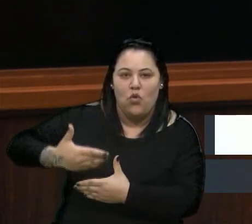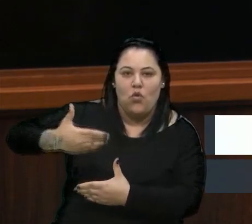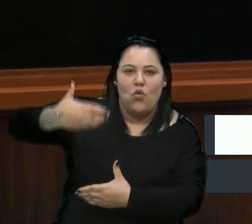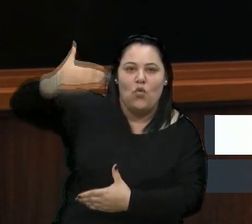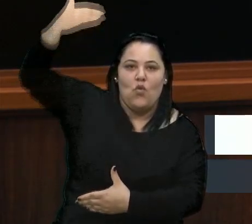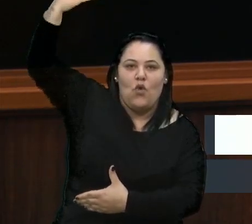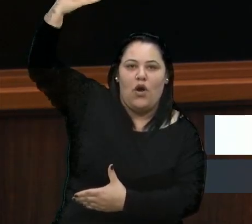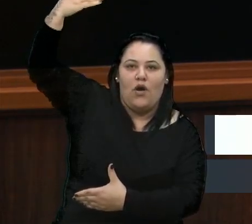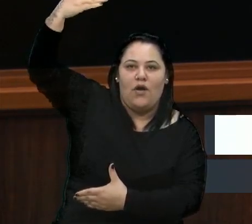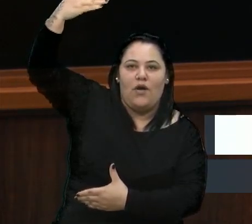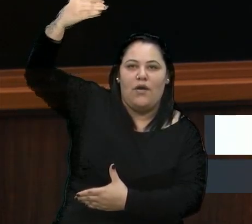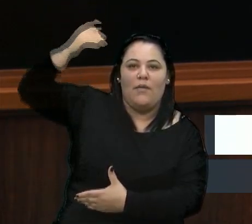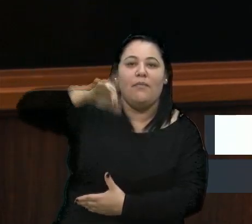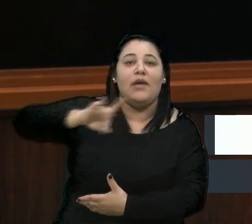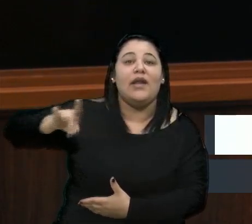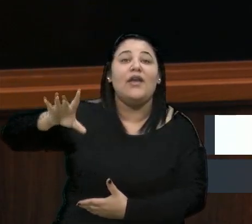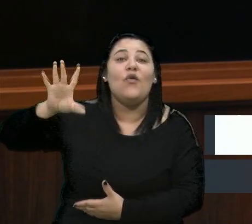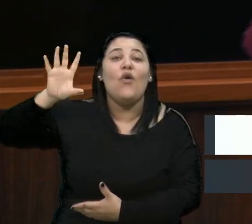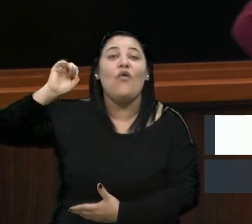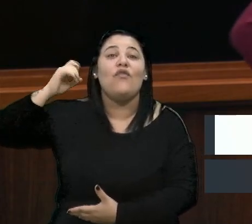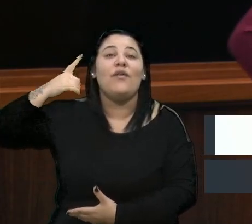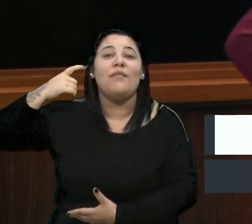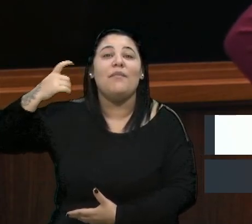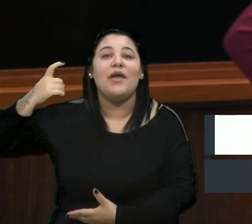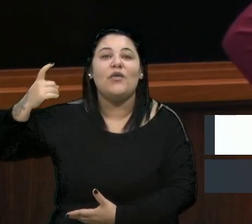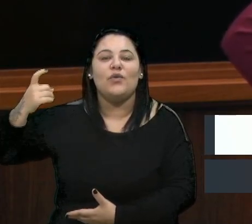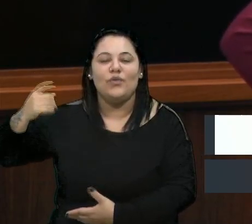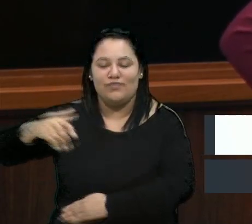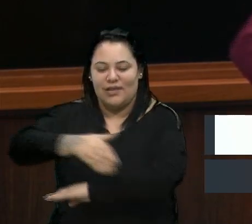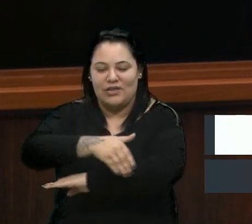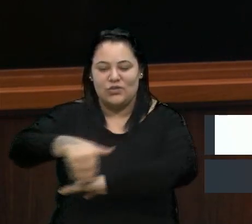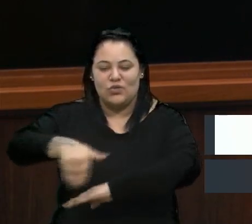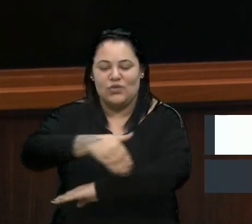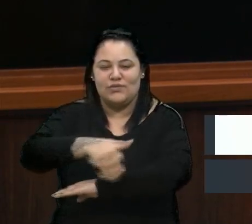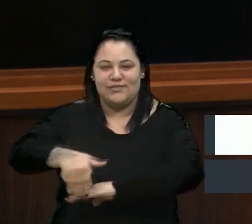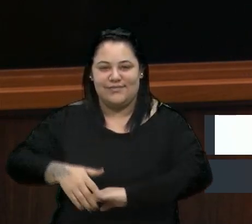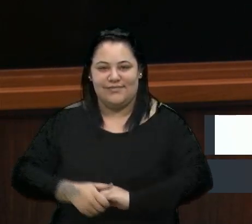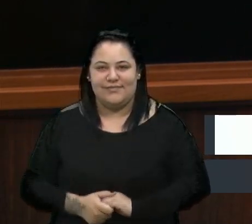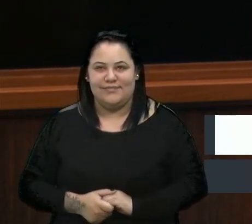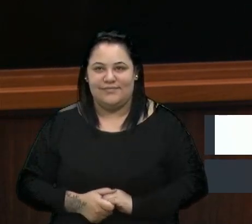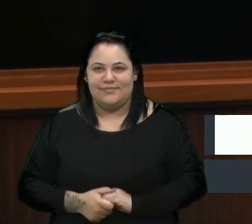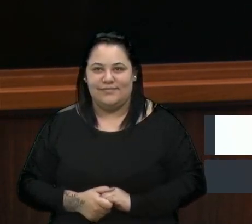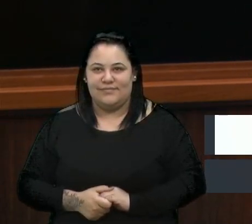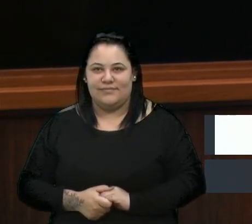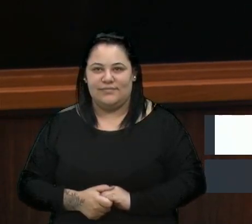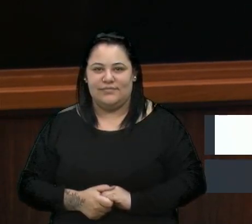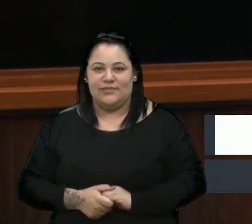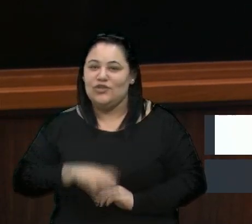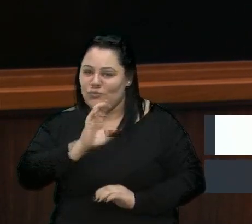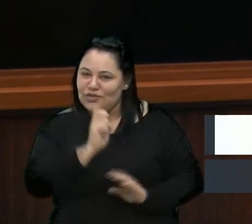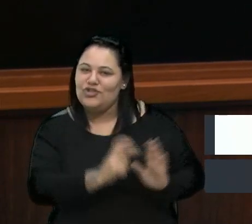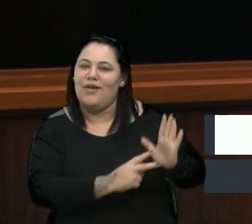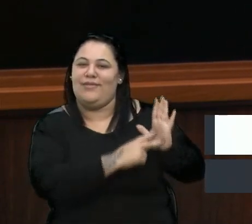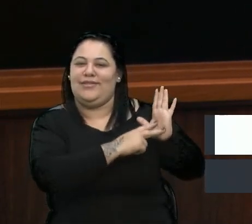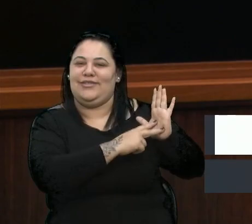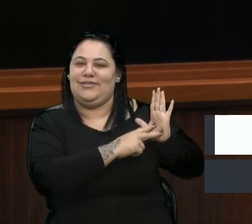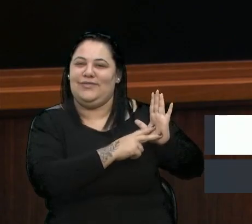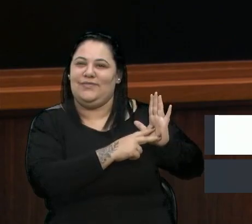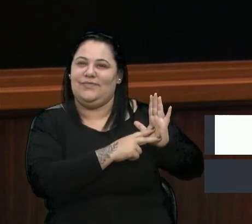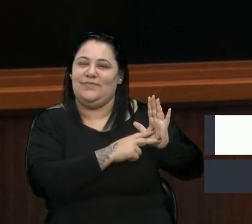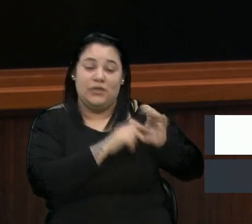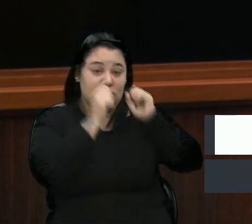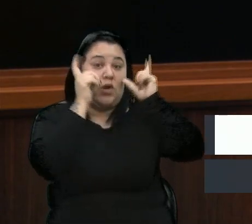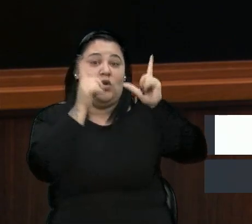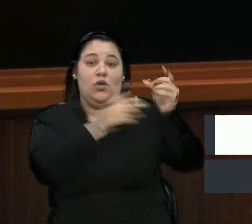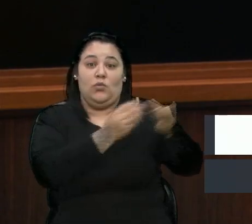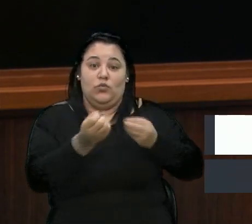para não perturbar quem passava nas ruas do Morumbi. Isso me chamou tanta atenção que me despertou para muitas